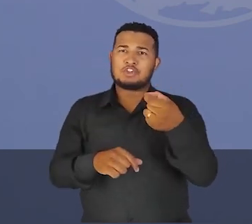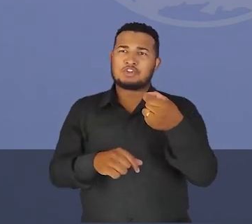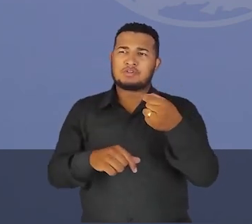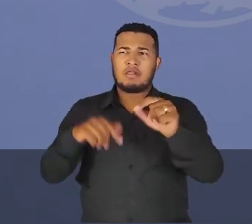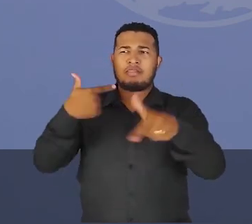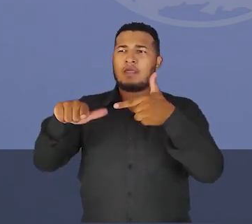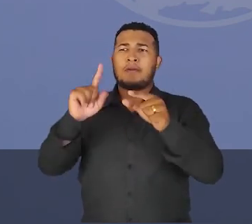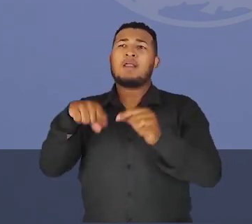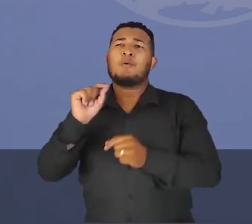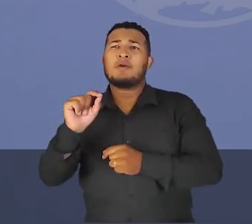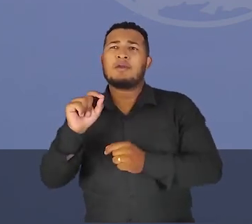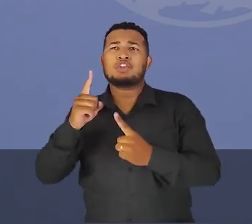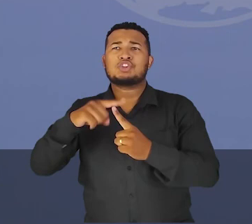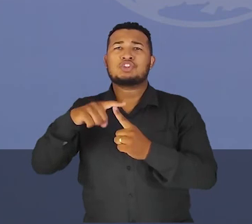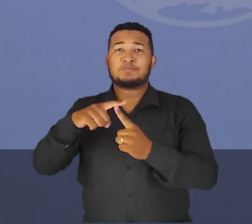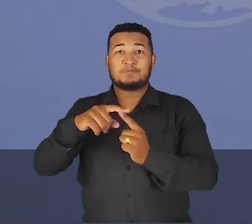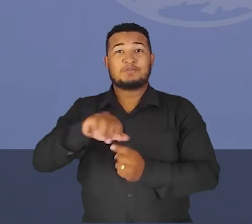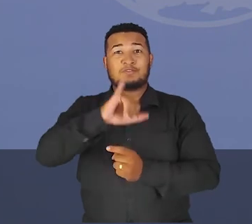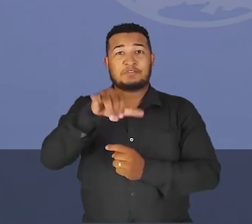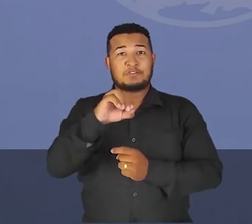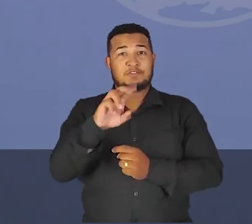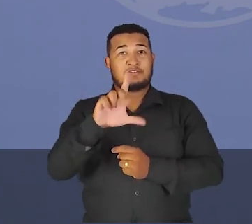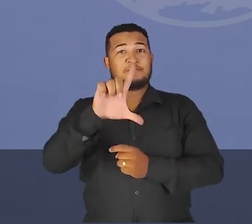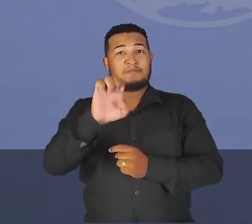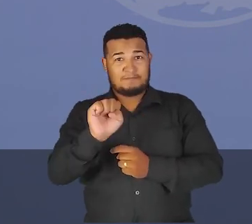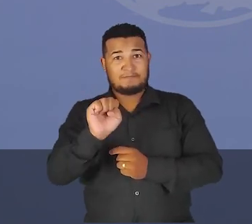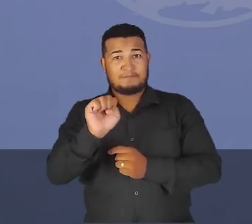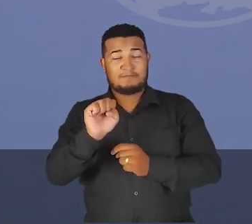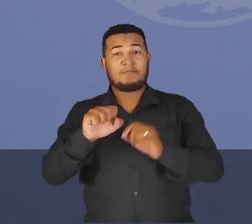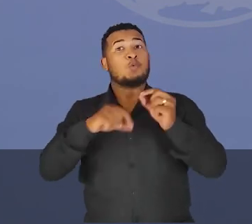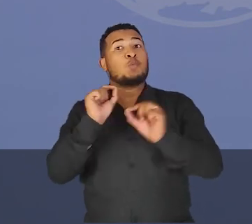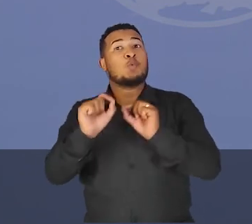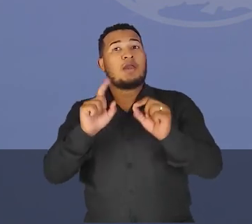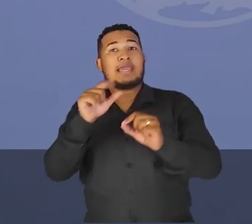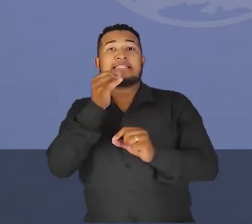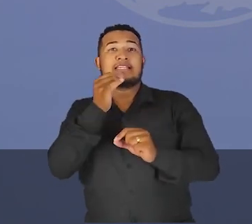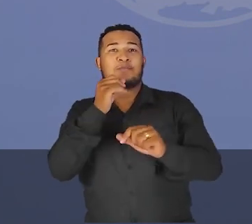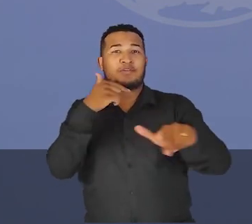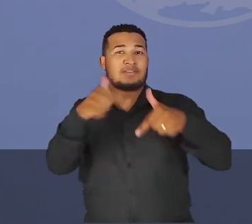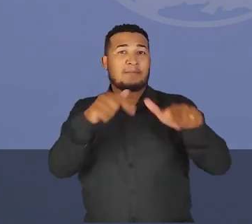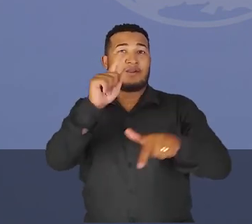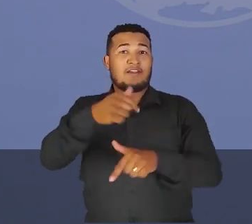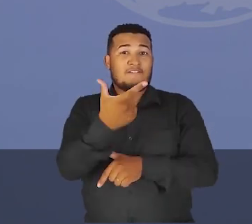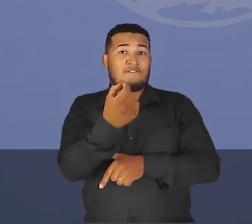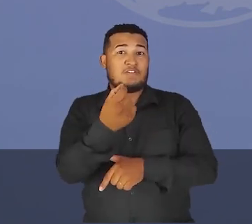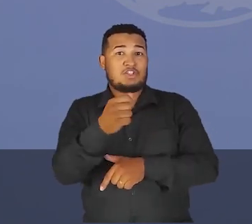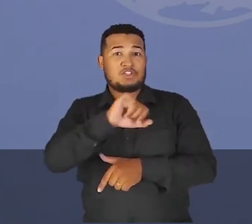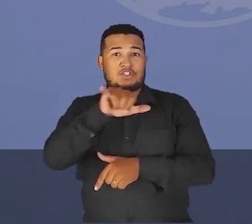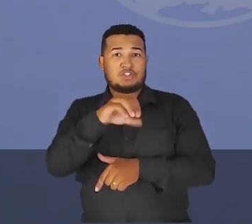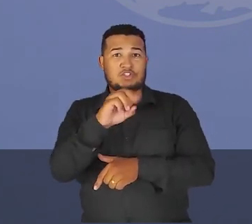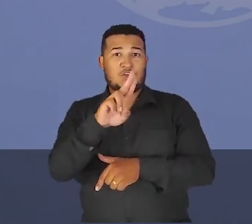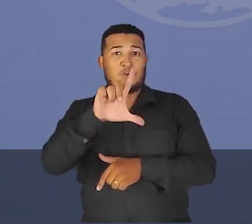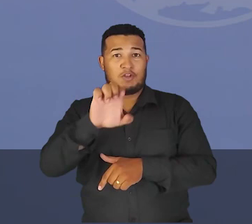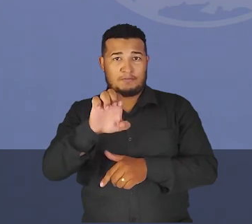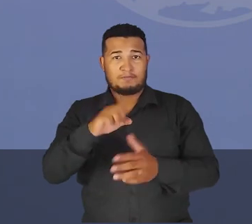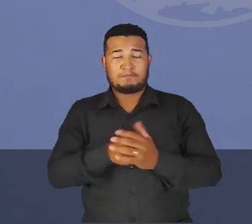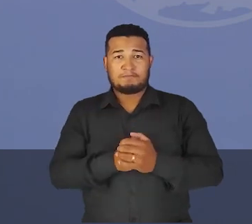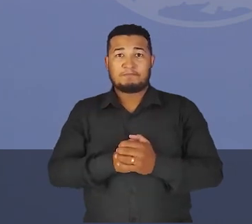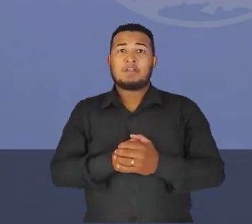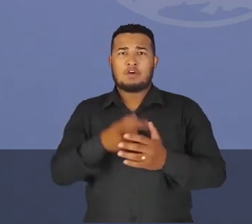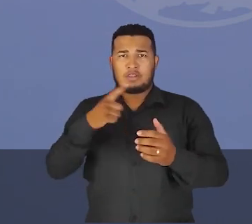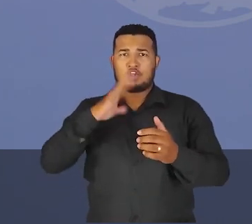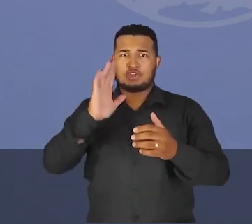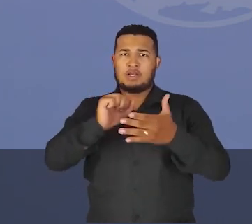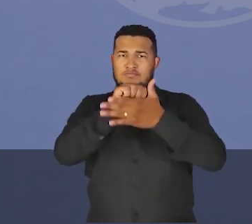trabalho? Joules. Então neste caso o nosso trabalho foi 20 joules. Bom, resolvemos